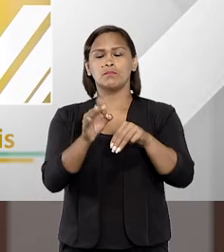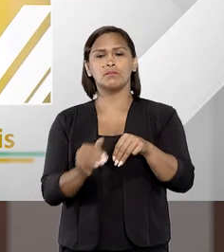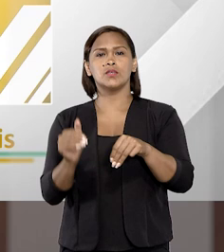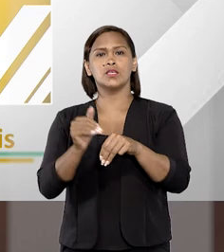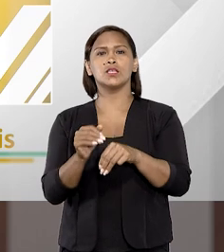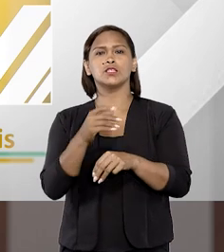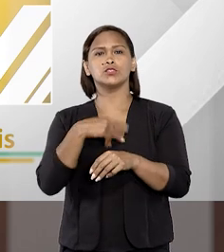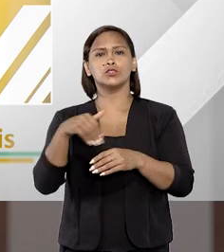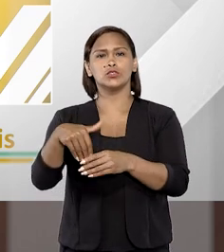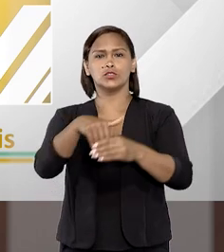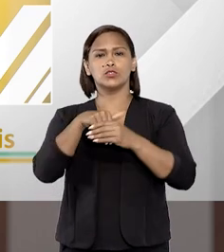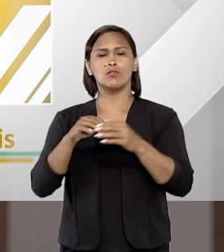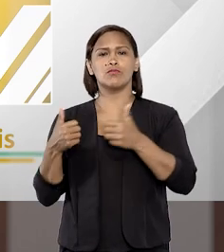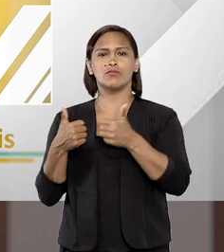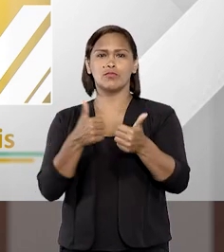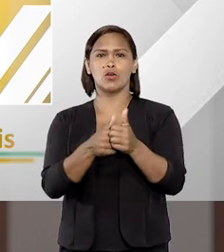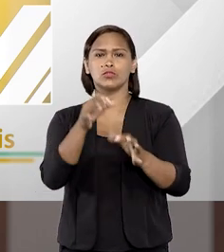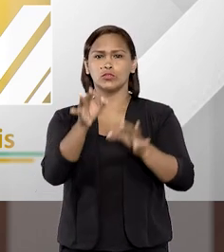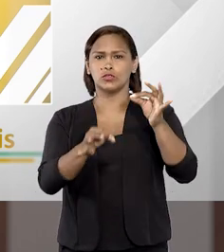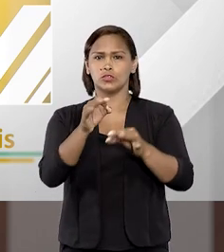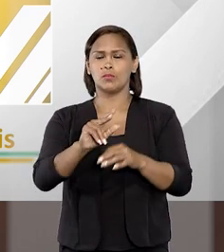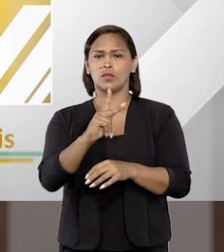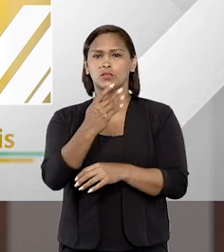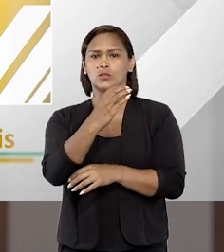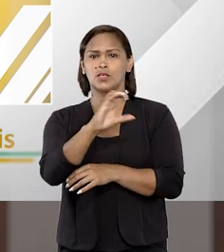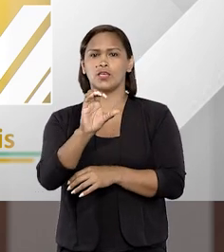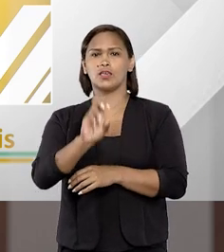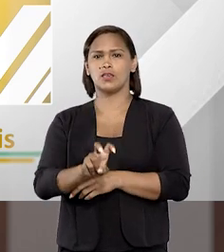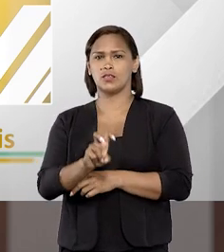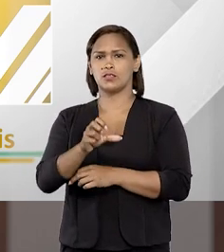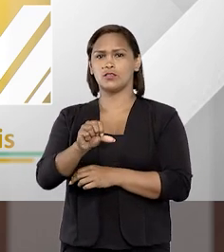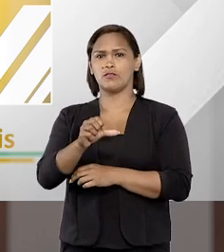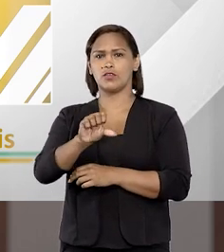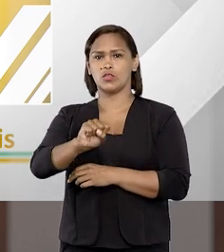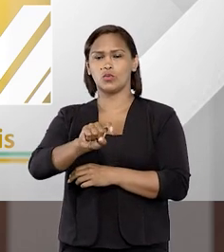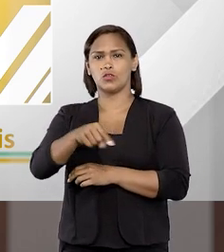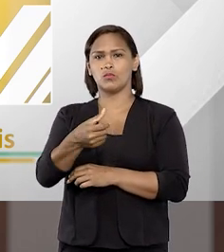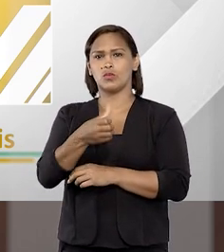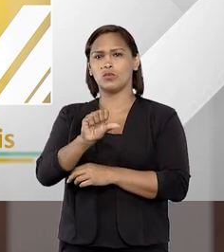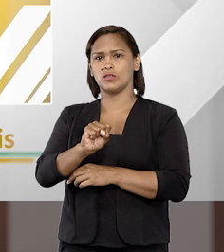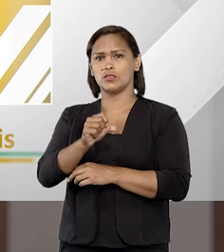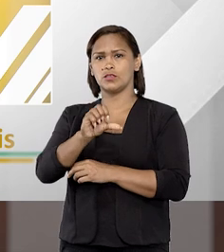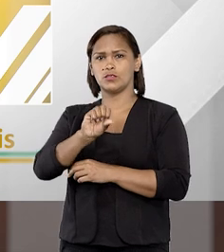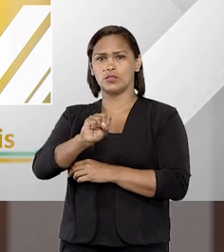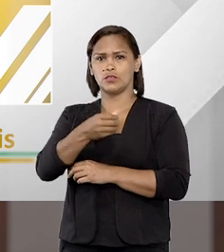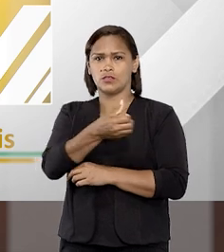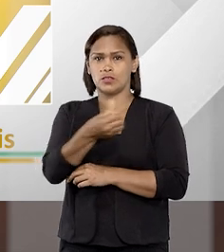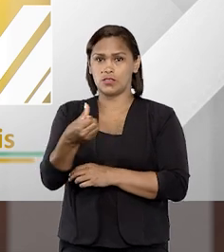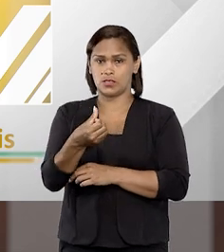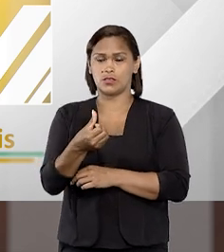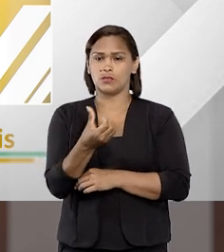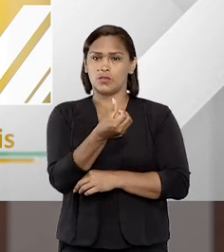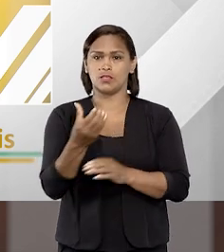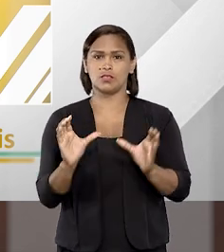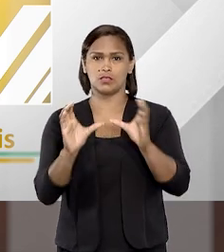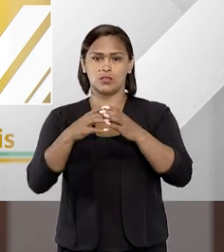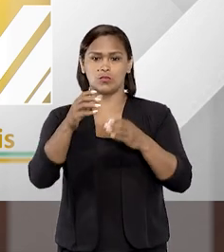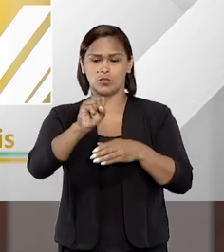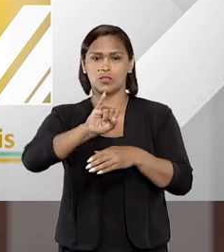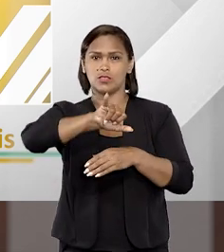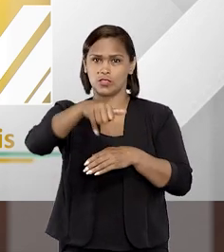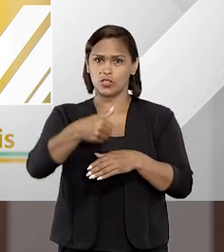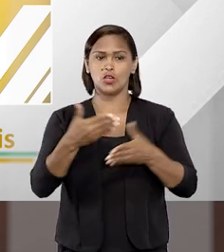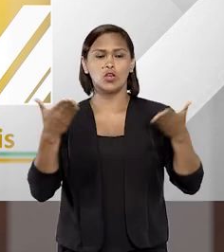skate em seu voto condutor no julgamento do habeas corpus 598886 pela Sexta turma do STJ